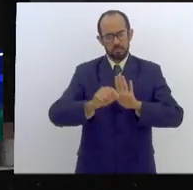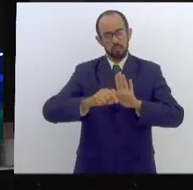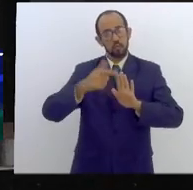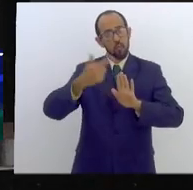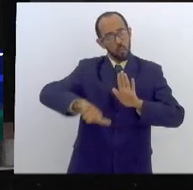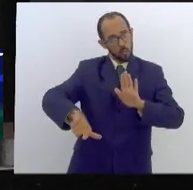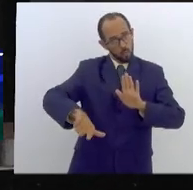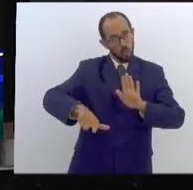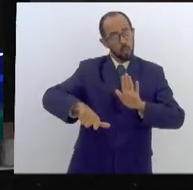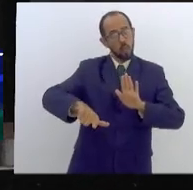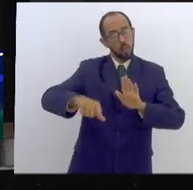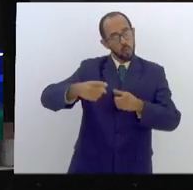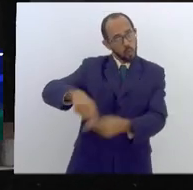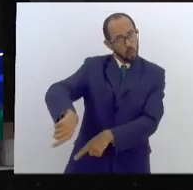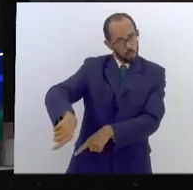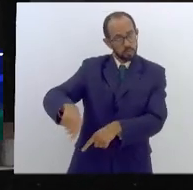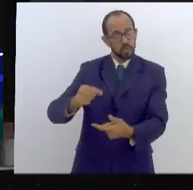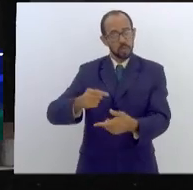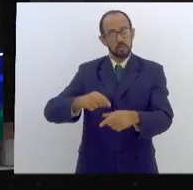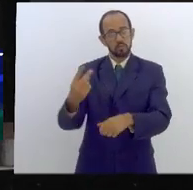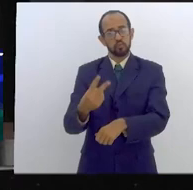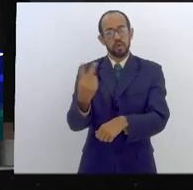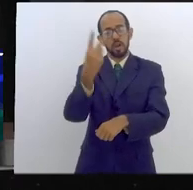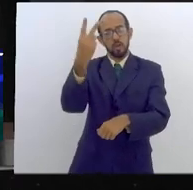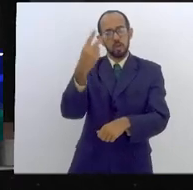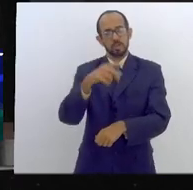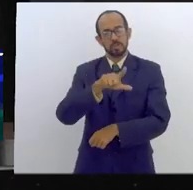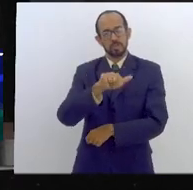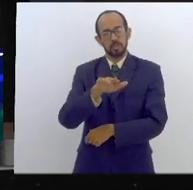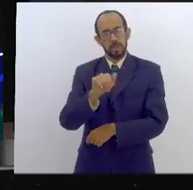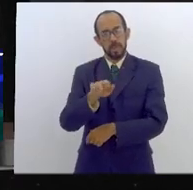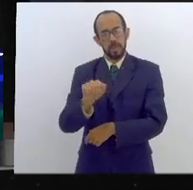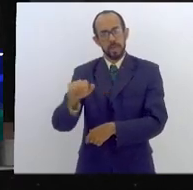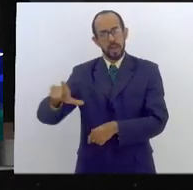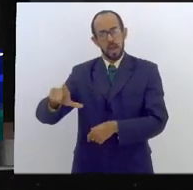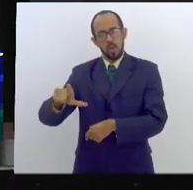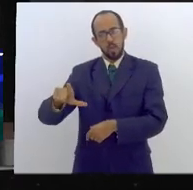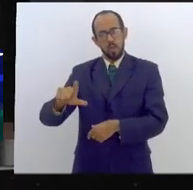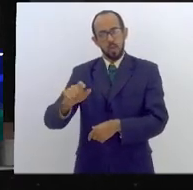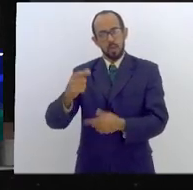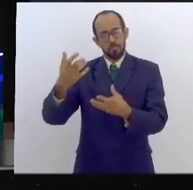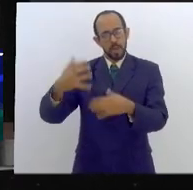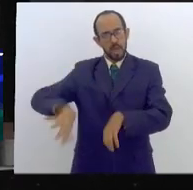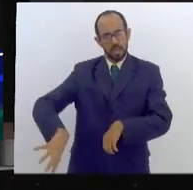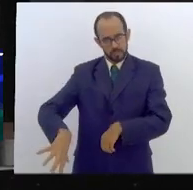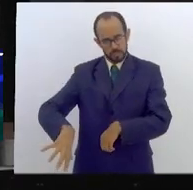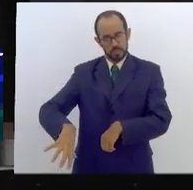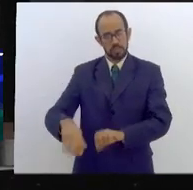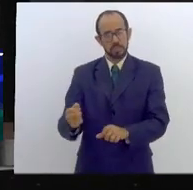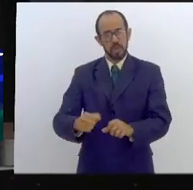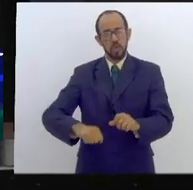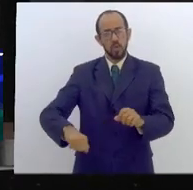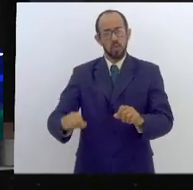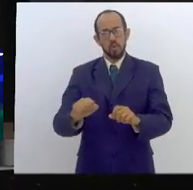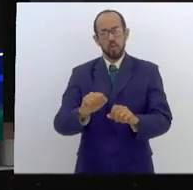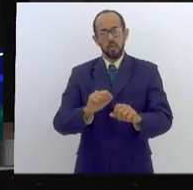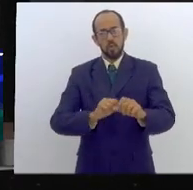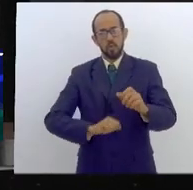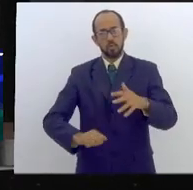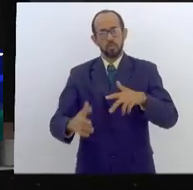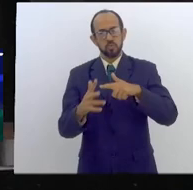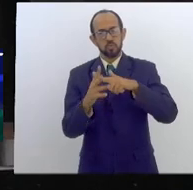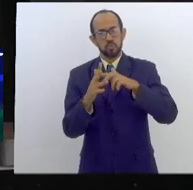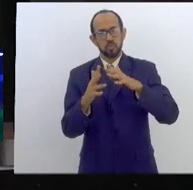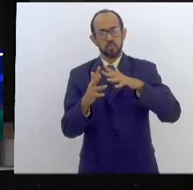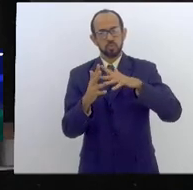combate aos valores liberais e pela rejeição do socialismo como modo